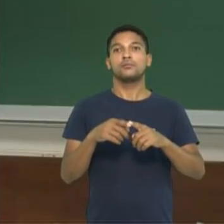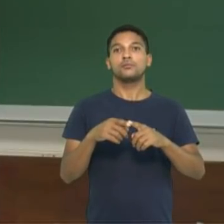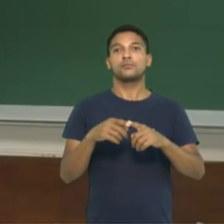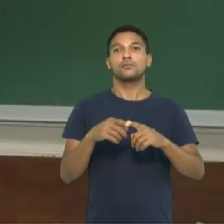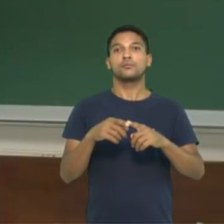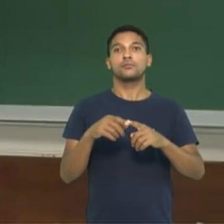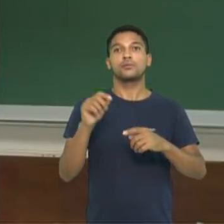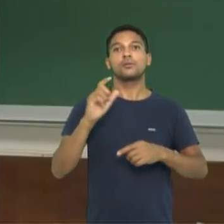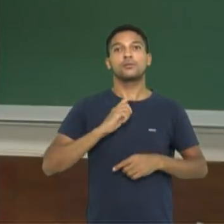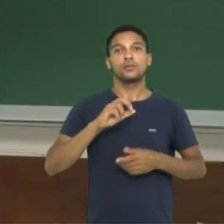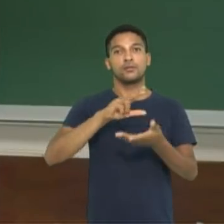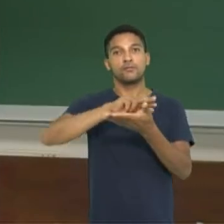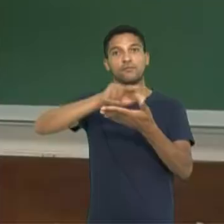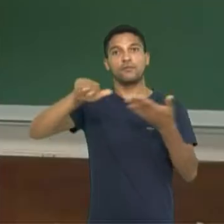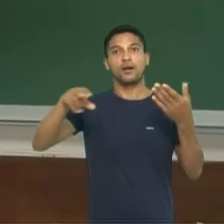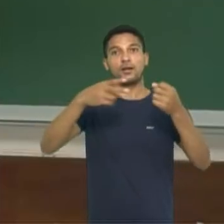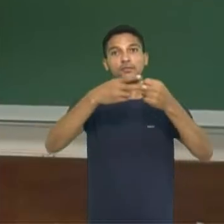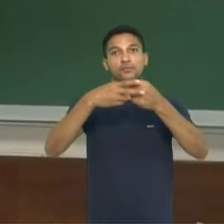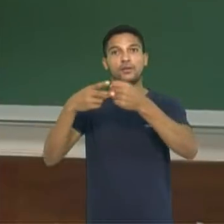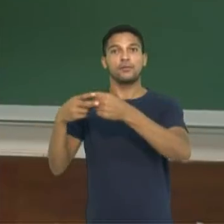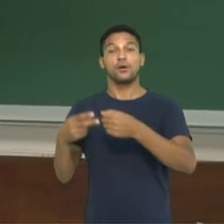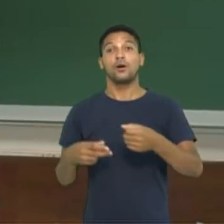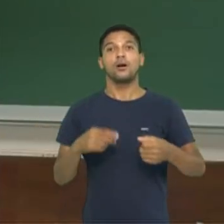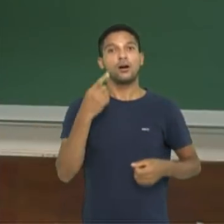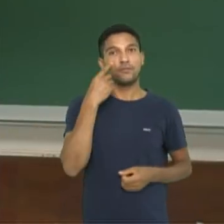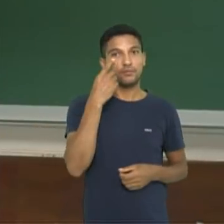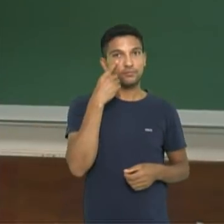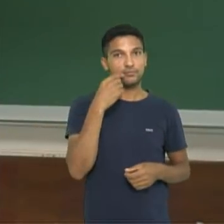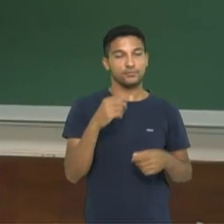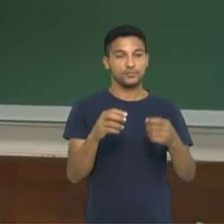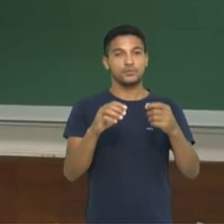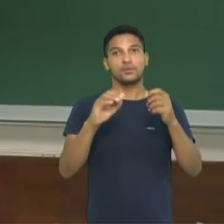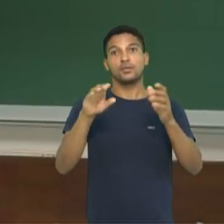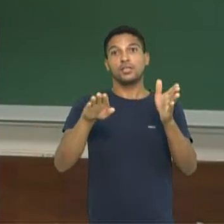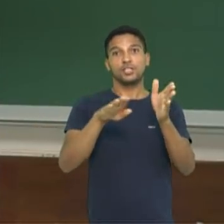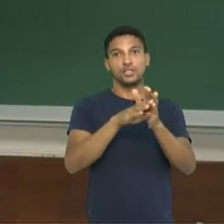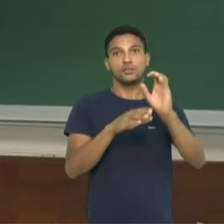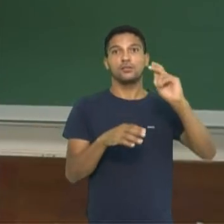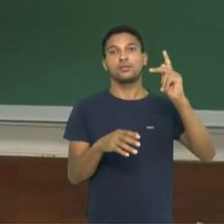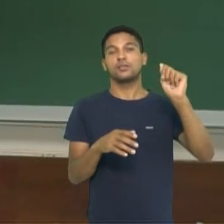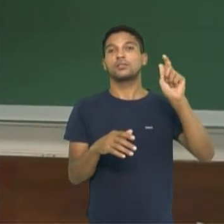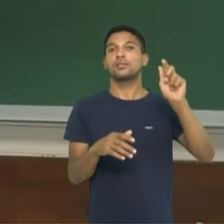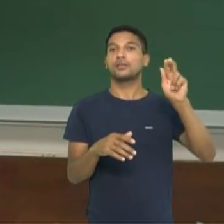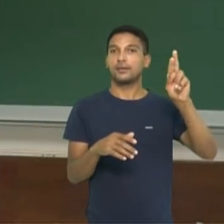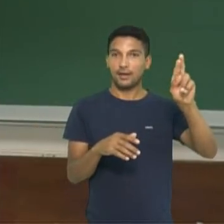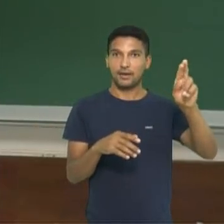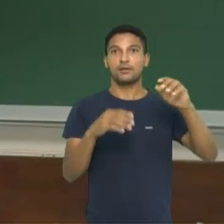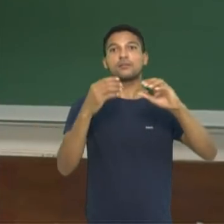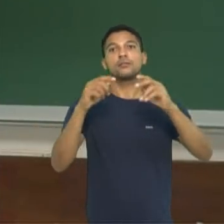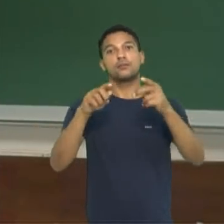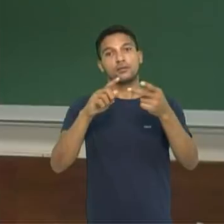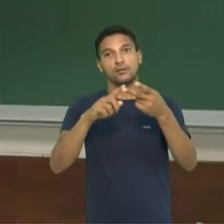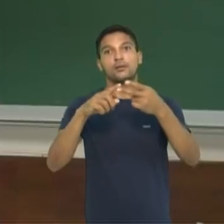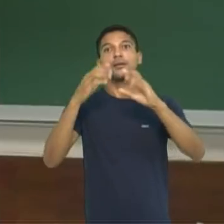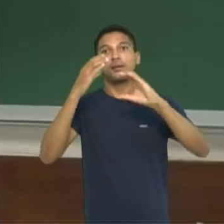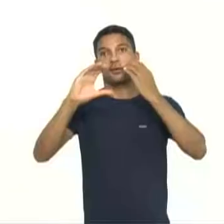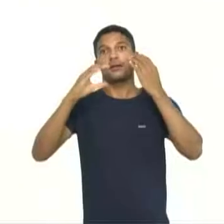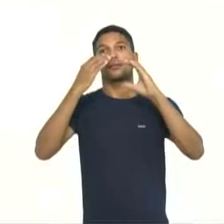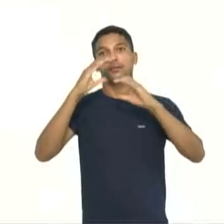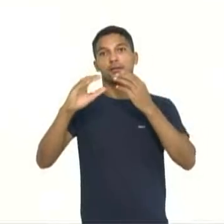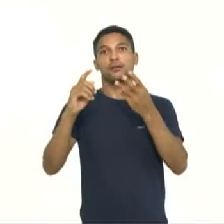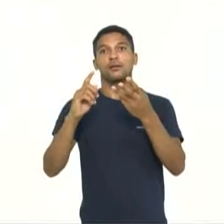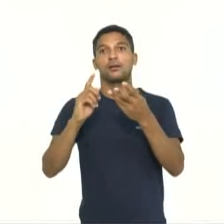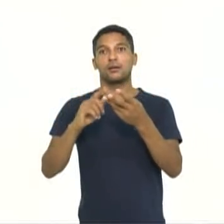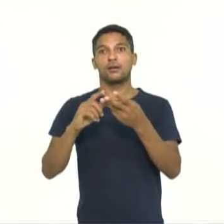Mas temos vários verbos, então chegar, cantar, dançar, beber e ir, portanto, não resta dúvida de que se trata de um período